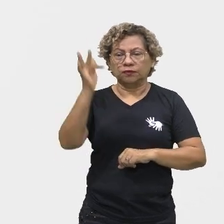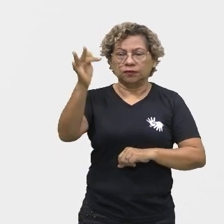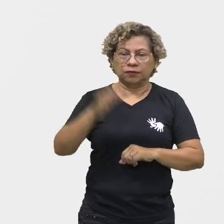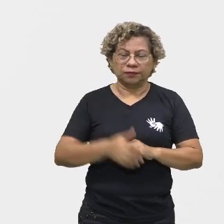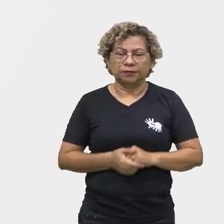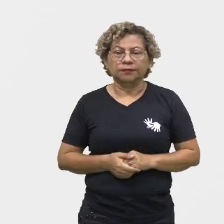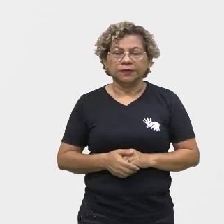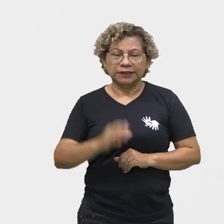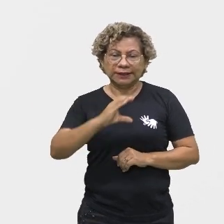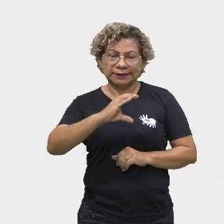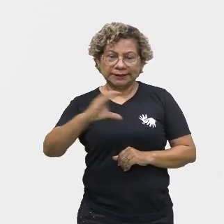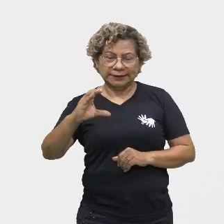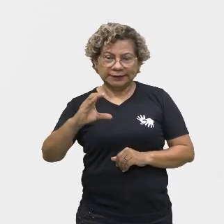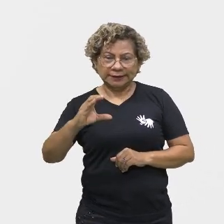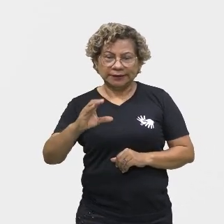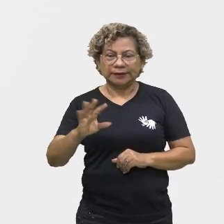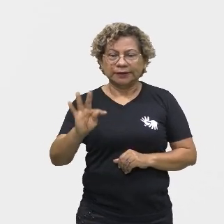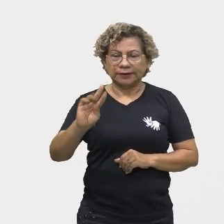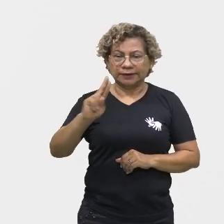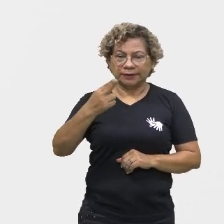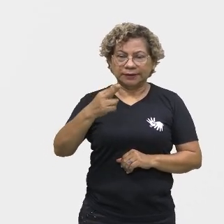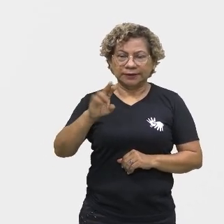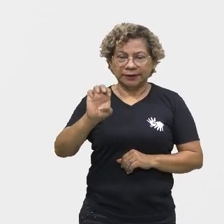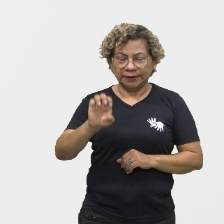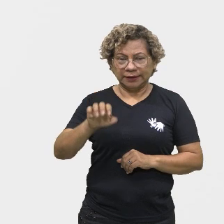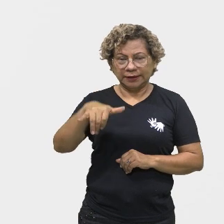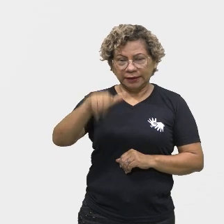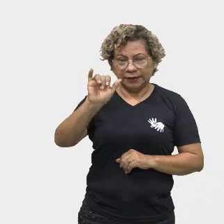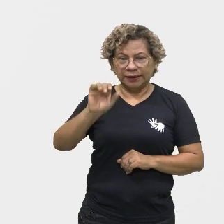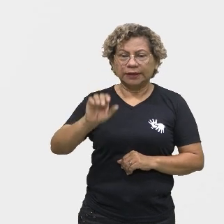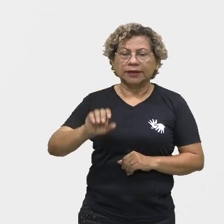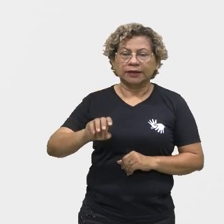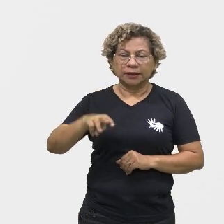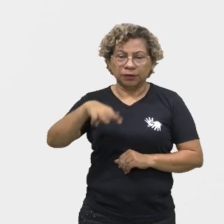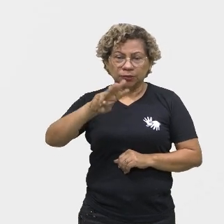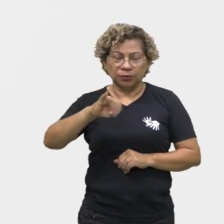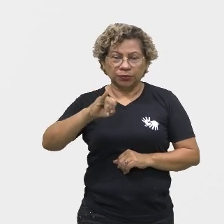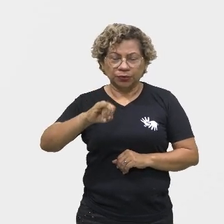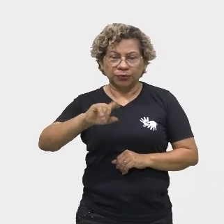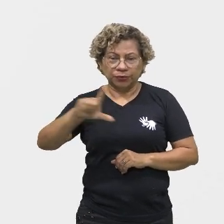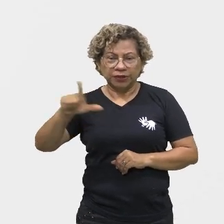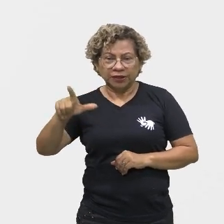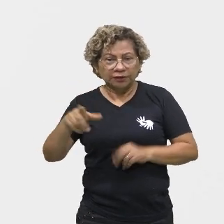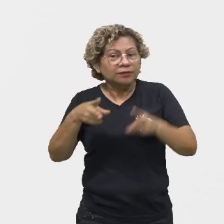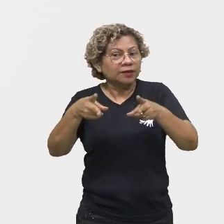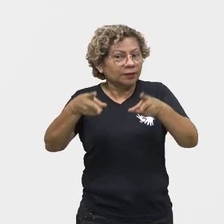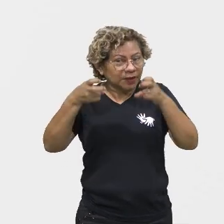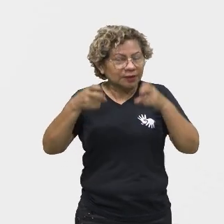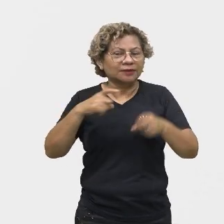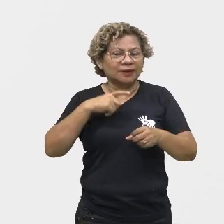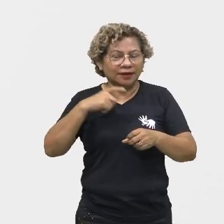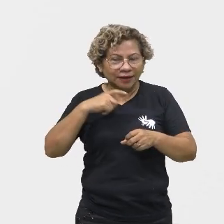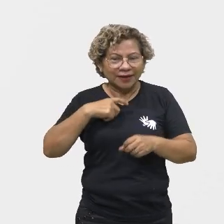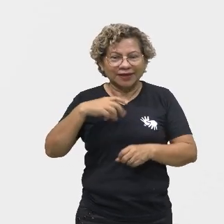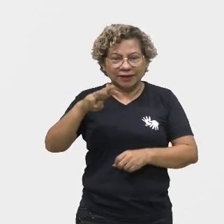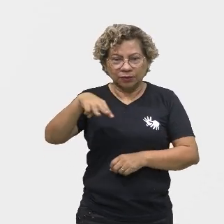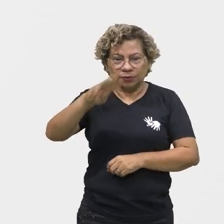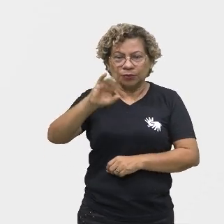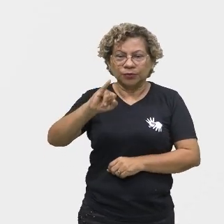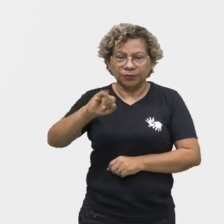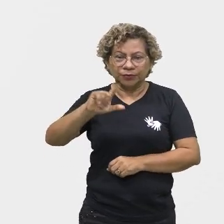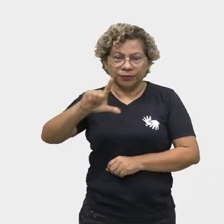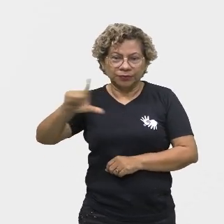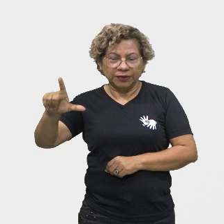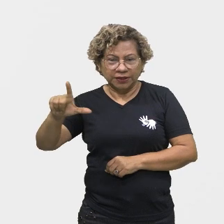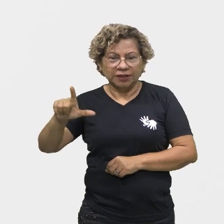C, they will start the project next year. Aí sim nós temos, então, a presença do will, que